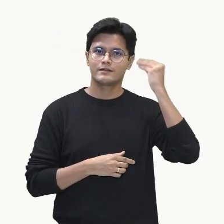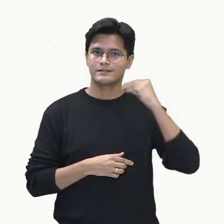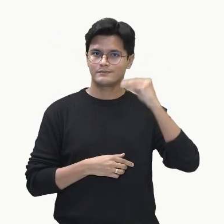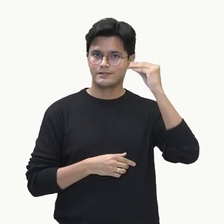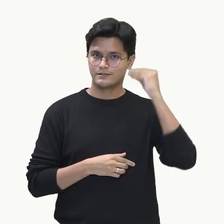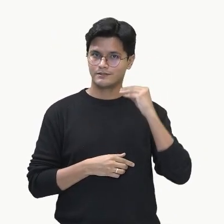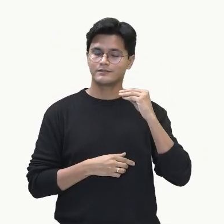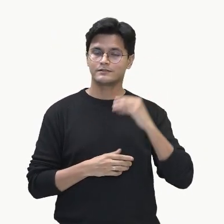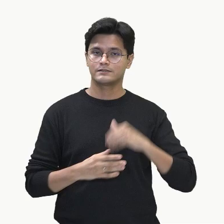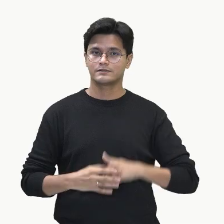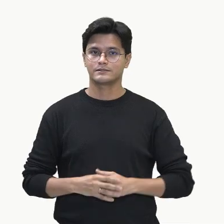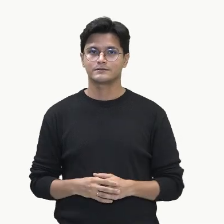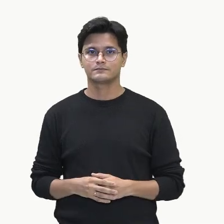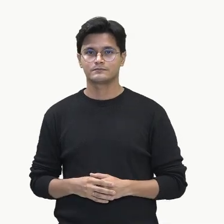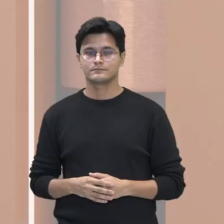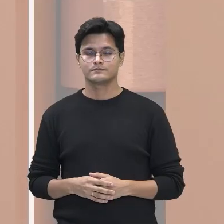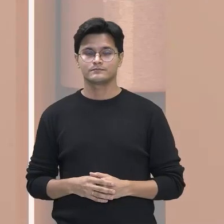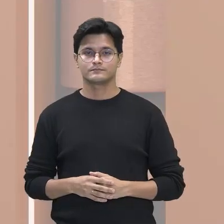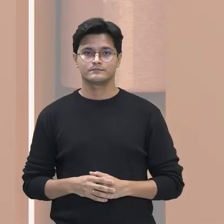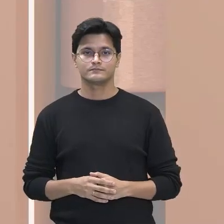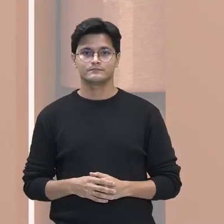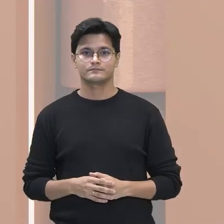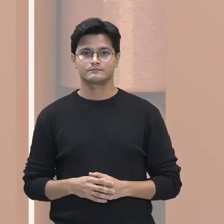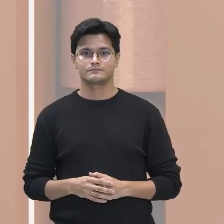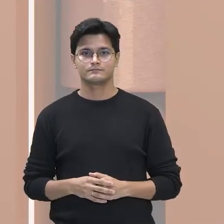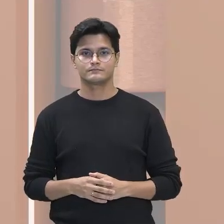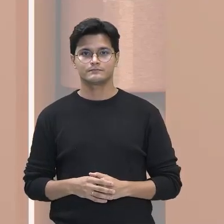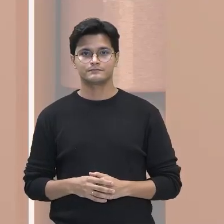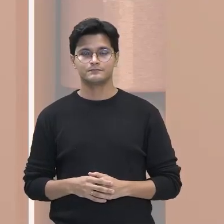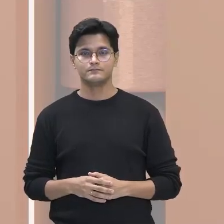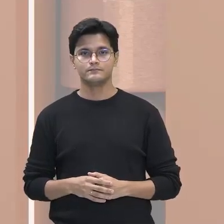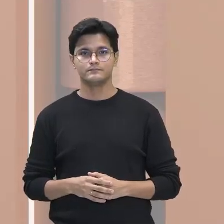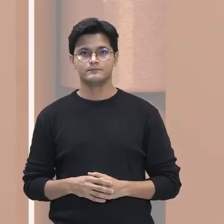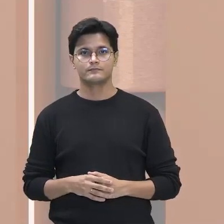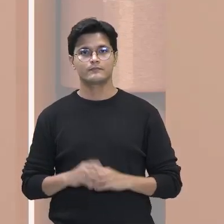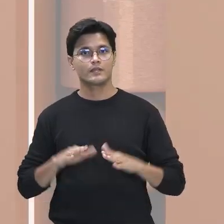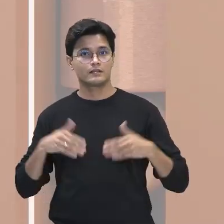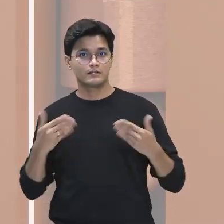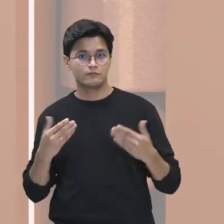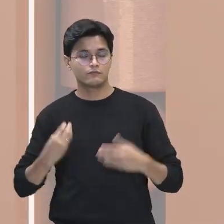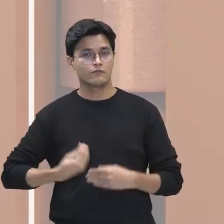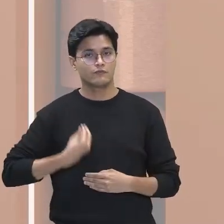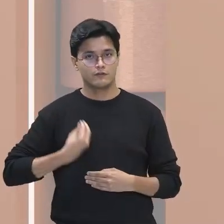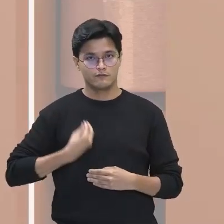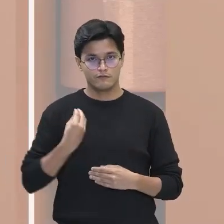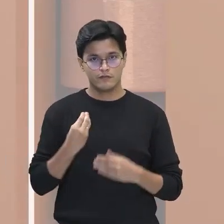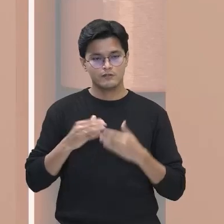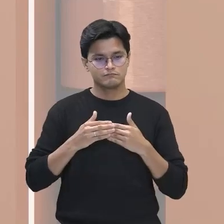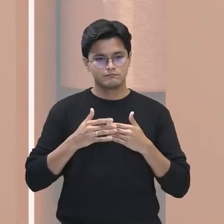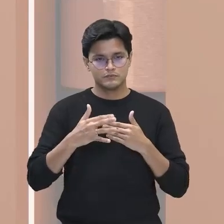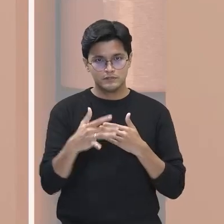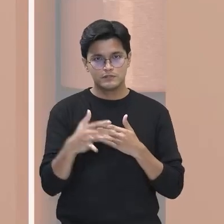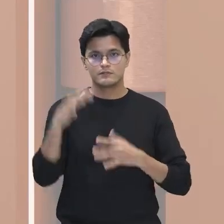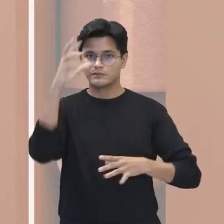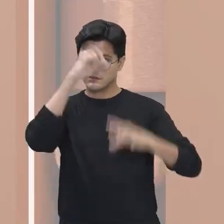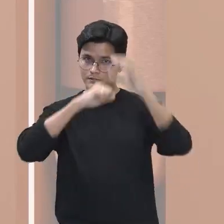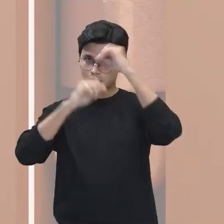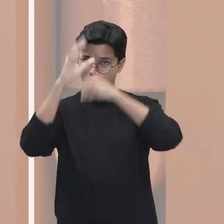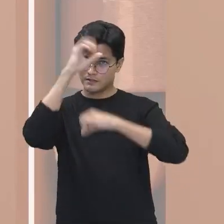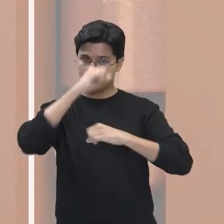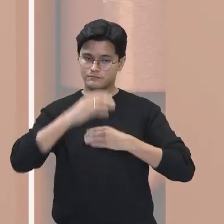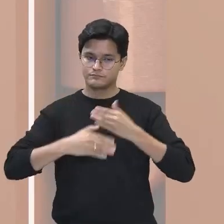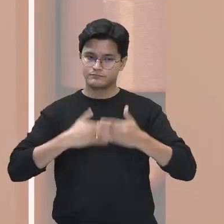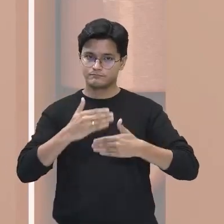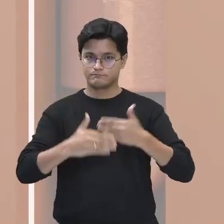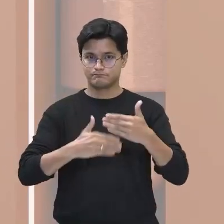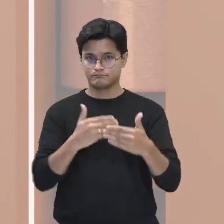experiência. Olha só que legal, gente. Olha só que bacana, né? Eu vou vivendo e vou aprendendo, né? E quanto